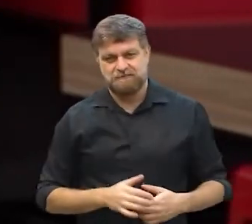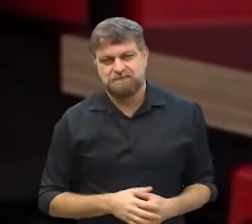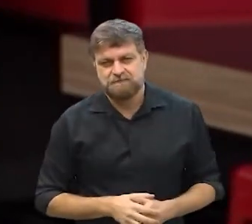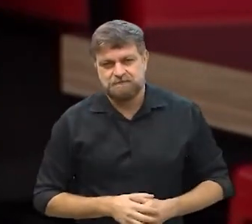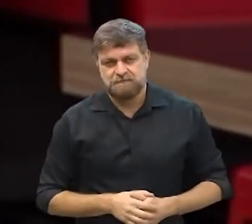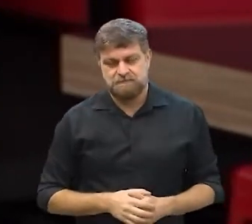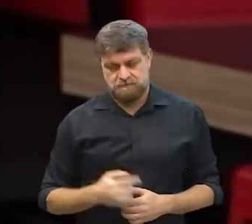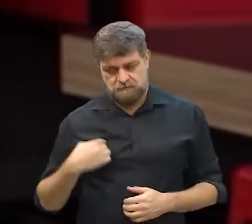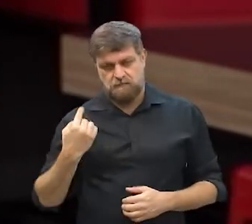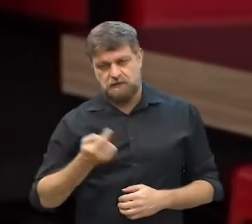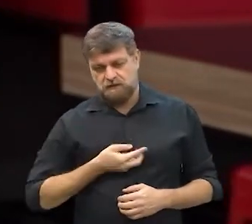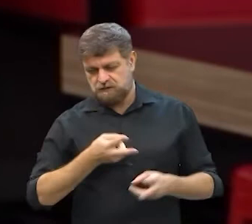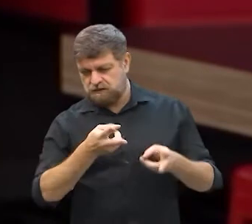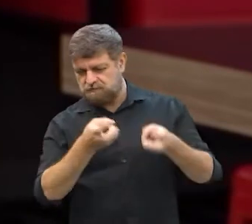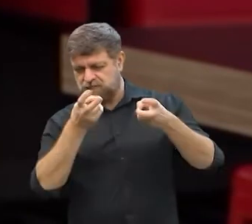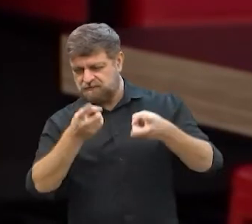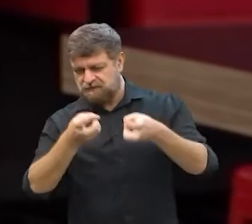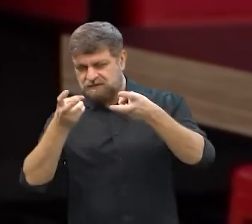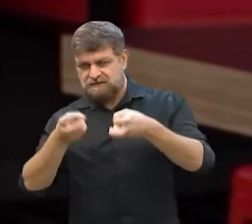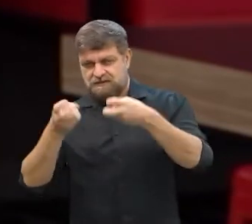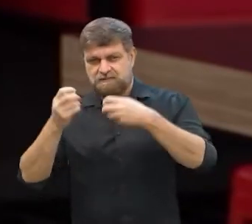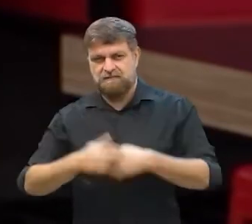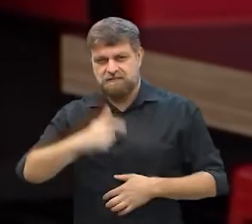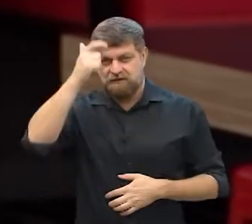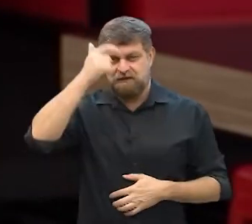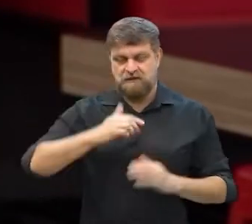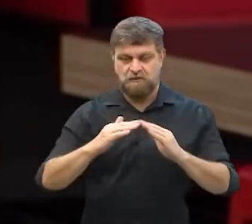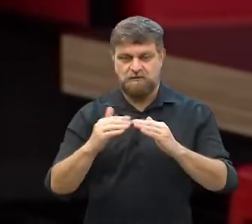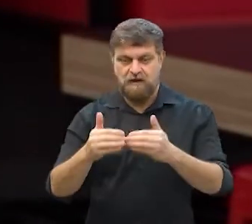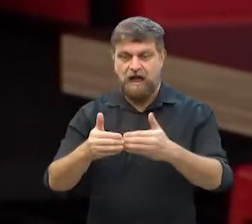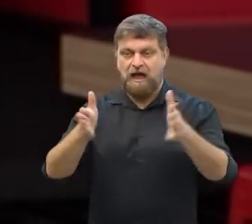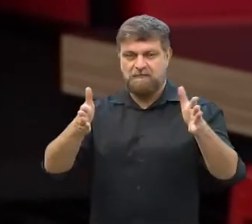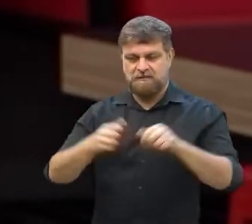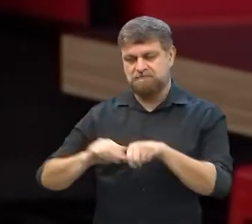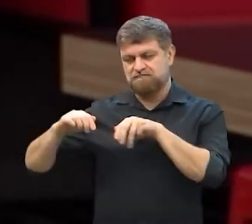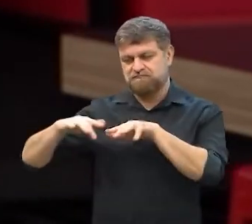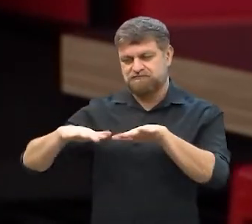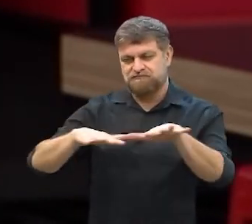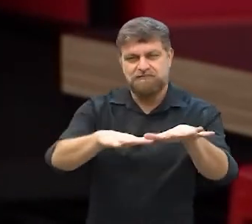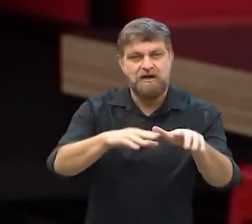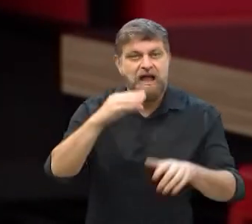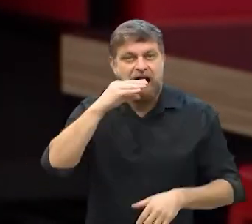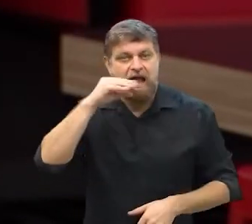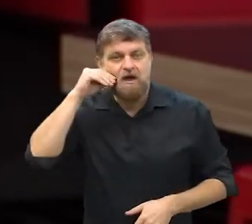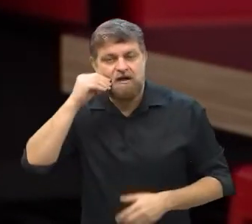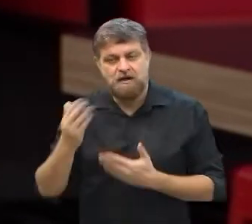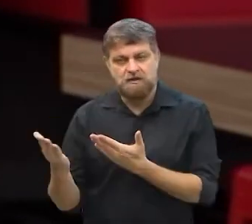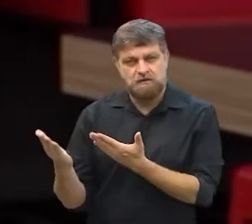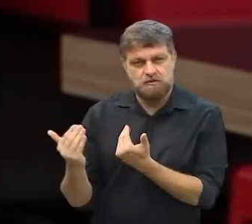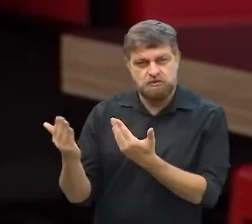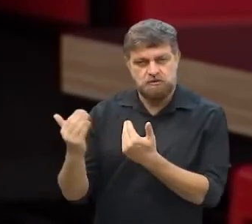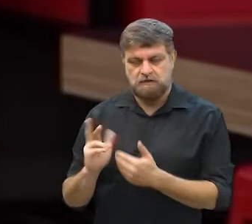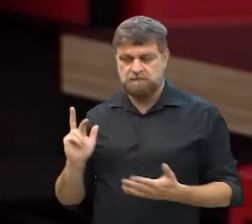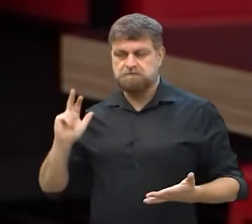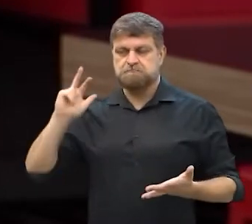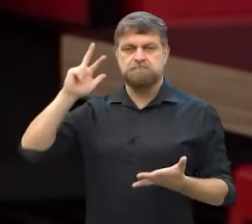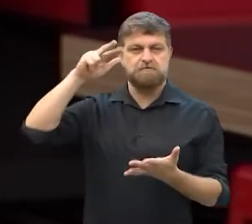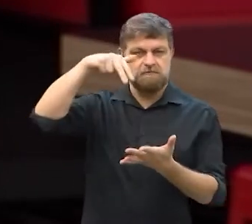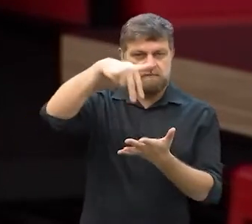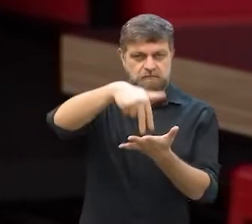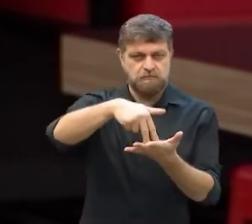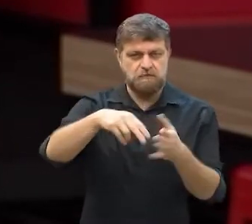né? E a gente já percebe agora, estamos abrindo a escola agora, que adolescentes, jovens vindo